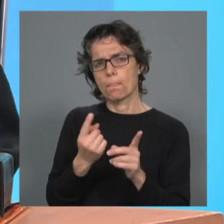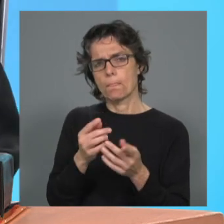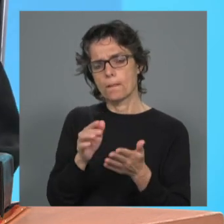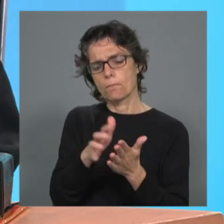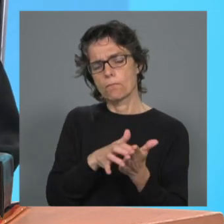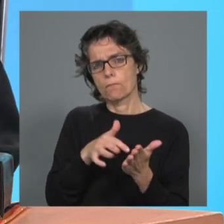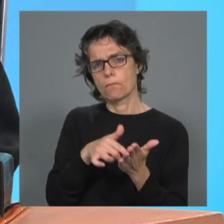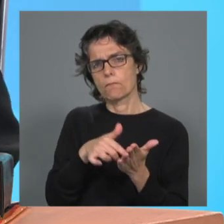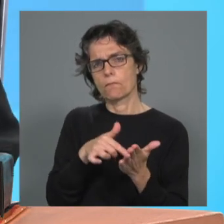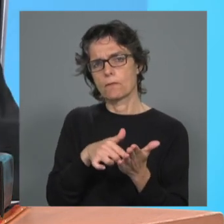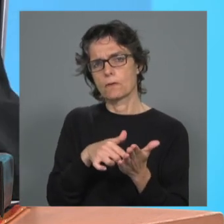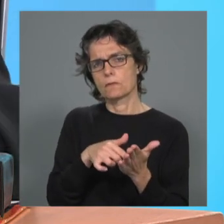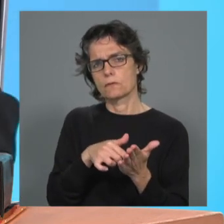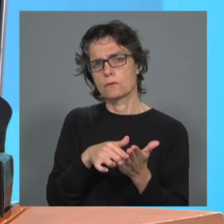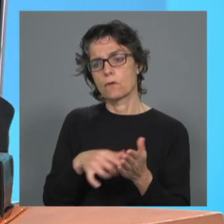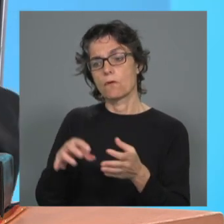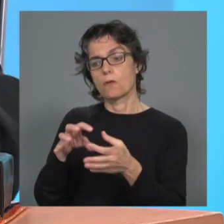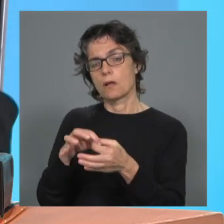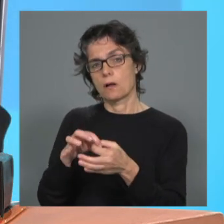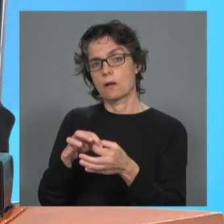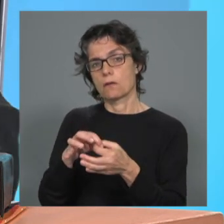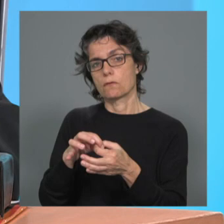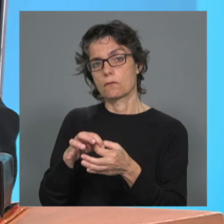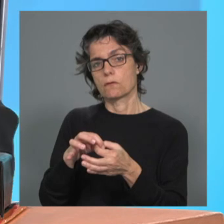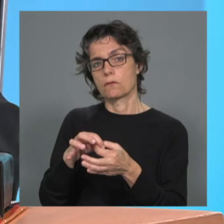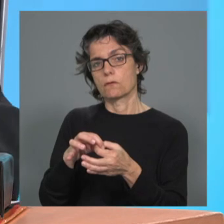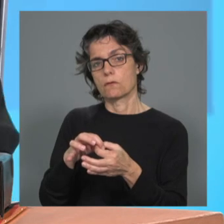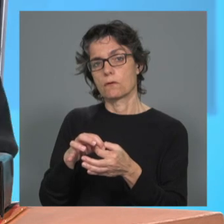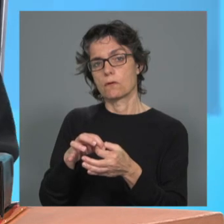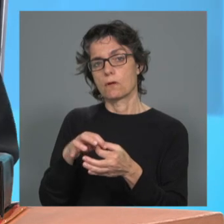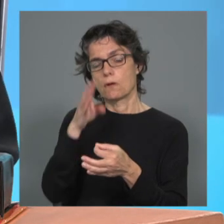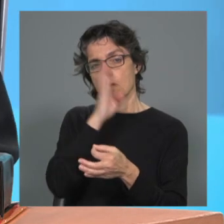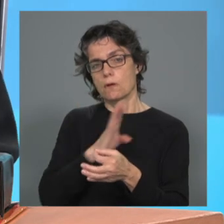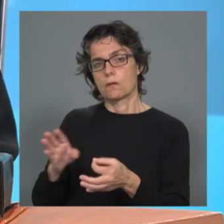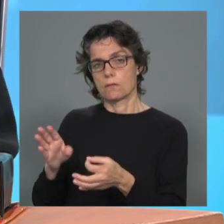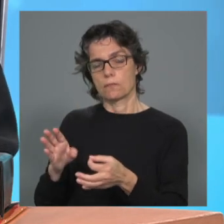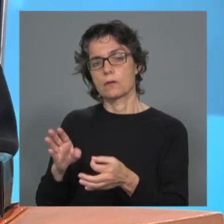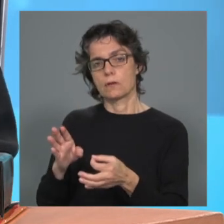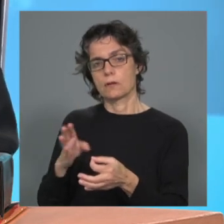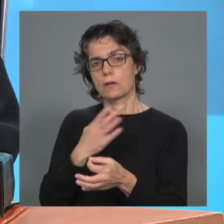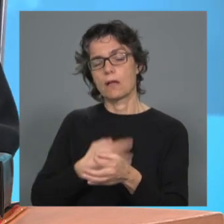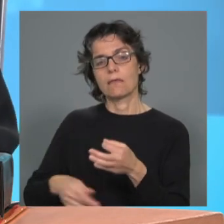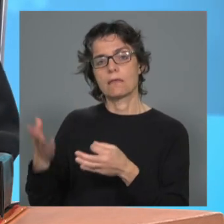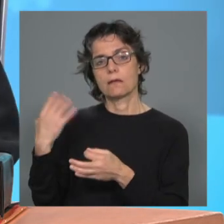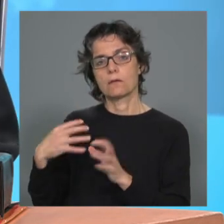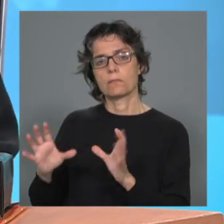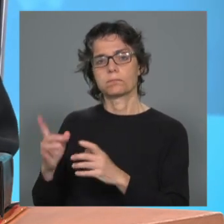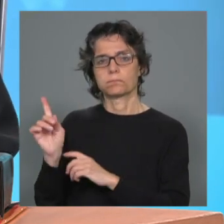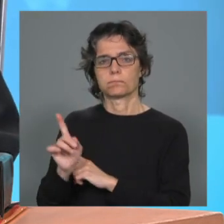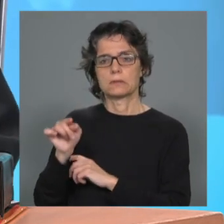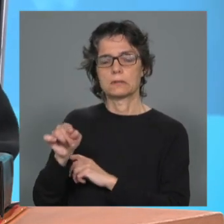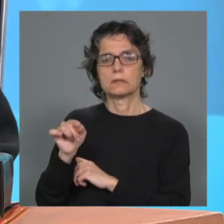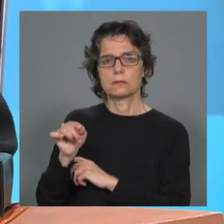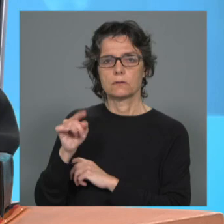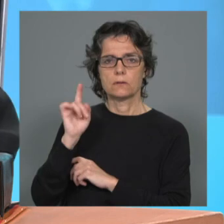teve na tradição ou nas tradições da primeira comunidade, importa tê-lo presente porque